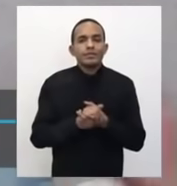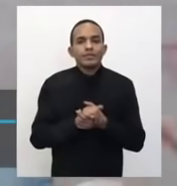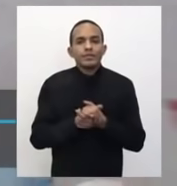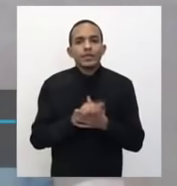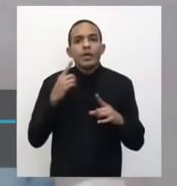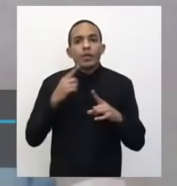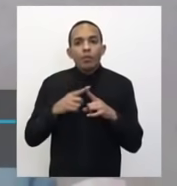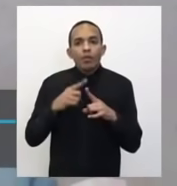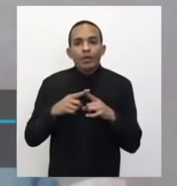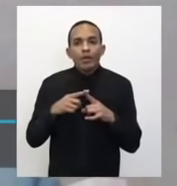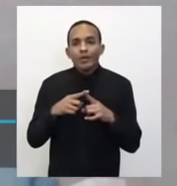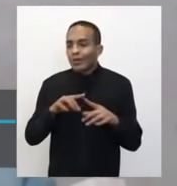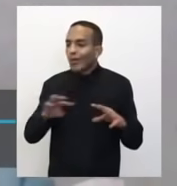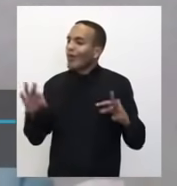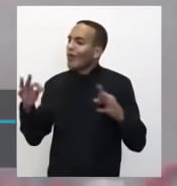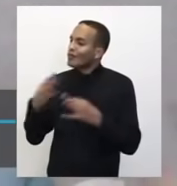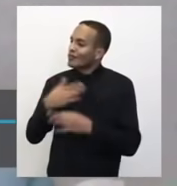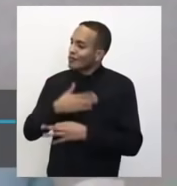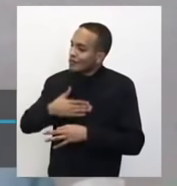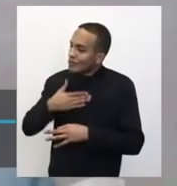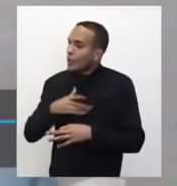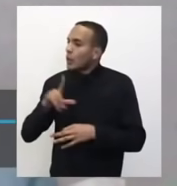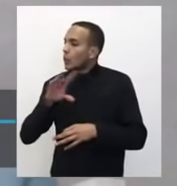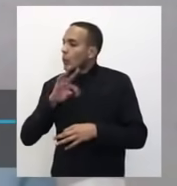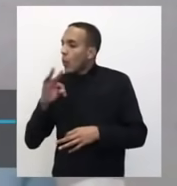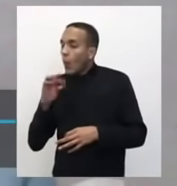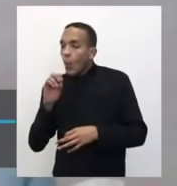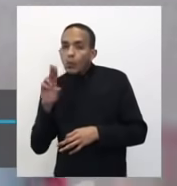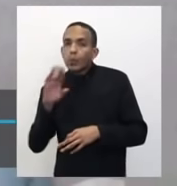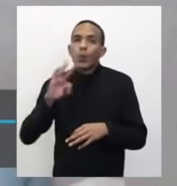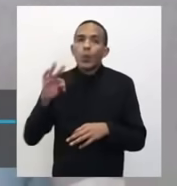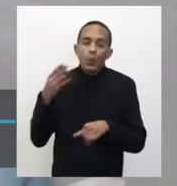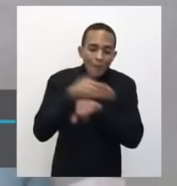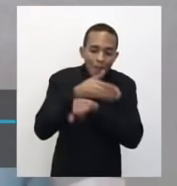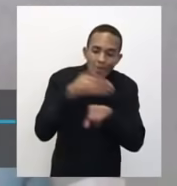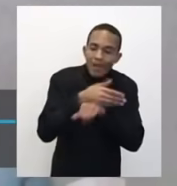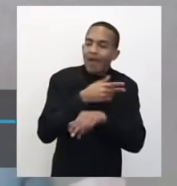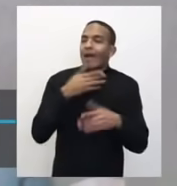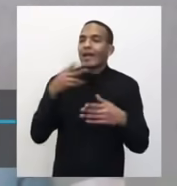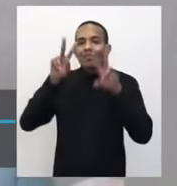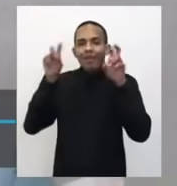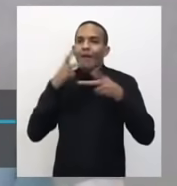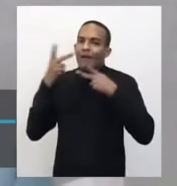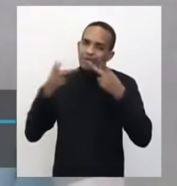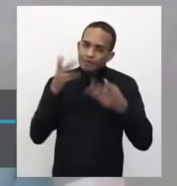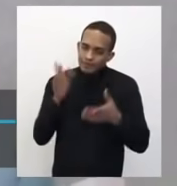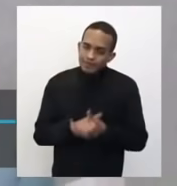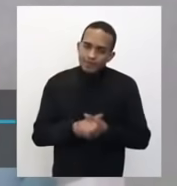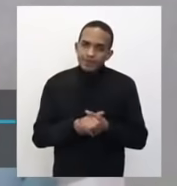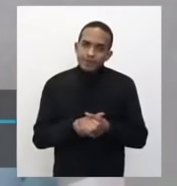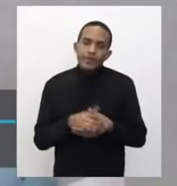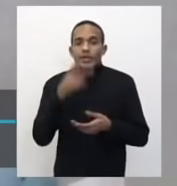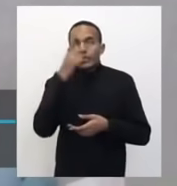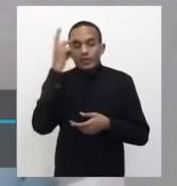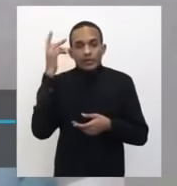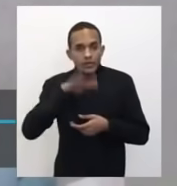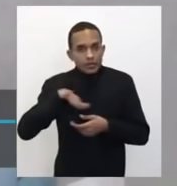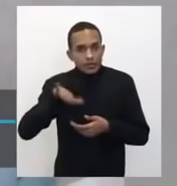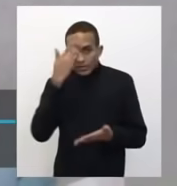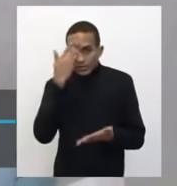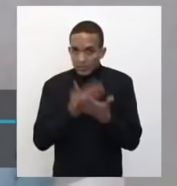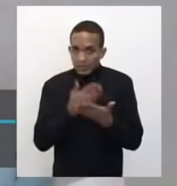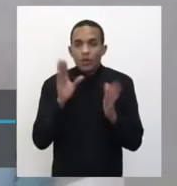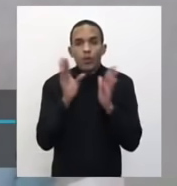ele caiu na boca de todos, todo mundo tem acesso, todo mundo está falando sobre isso. As pessoas acreditam